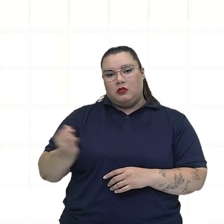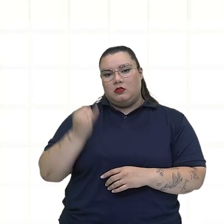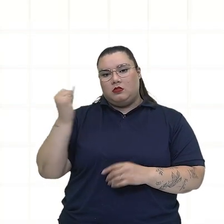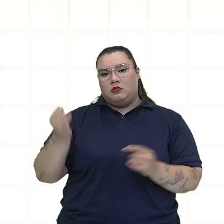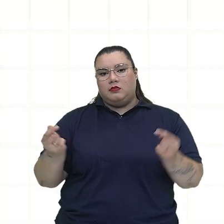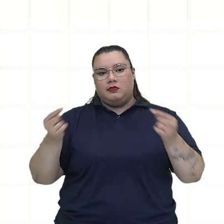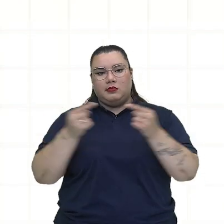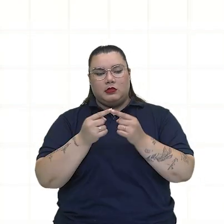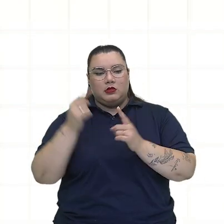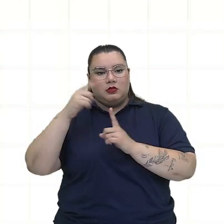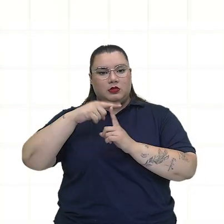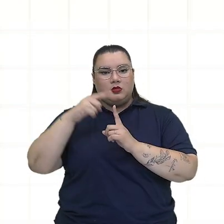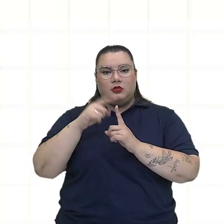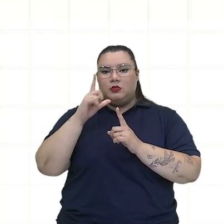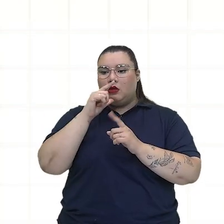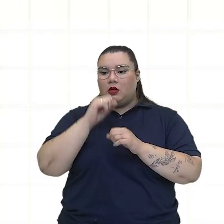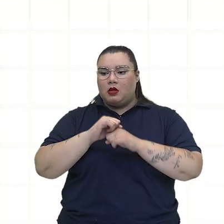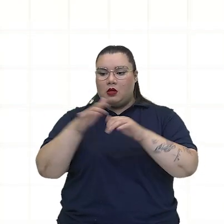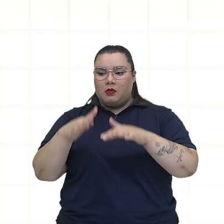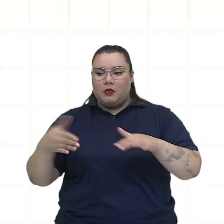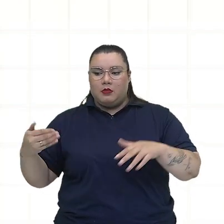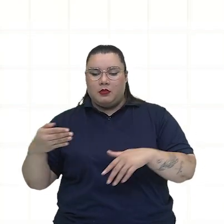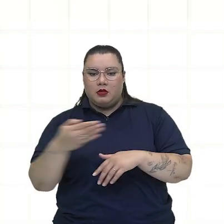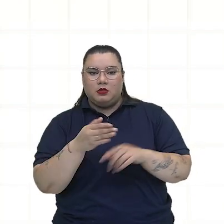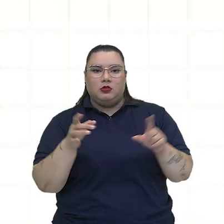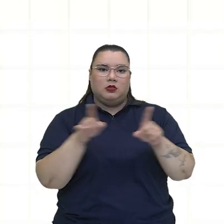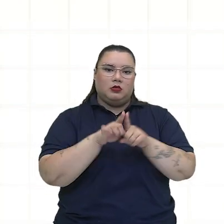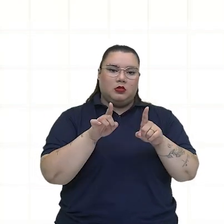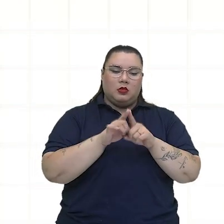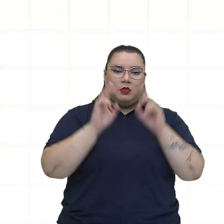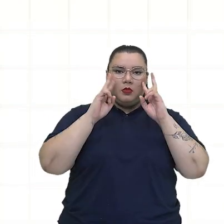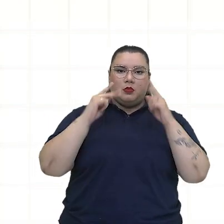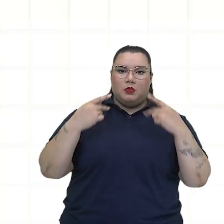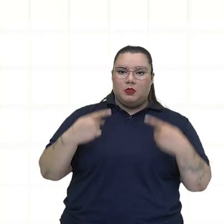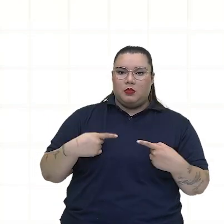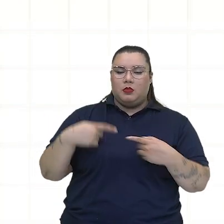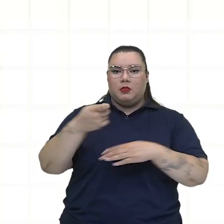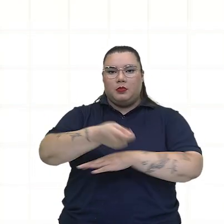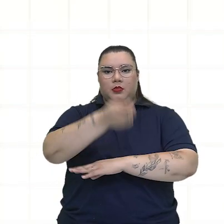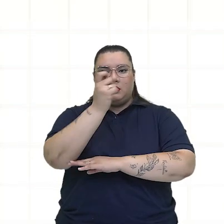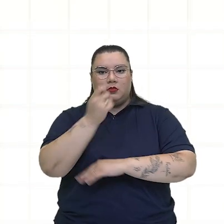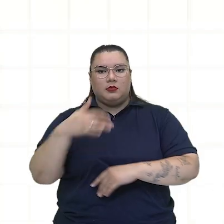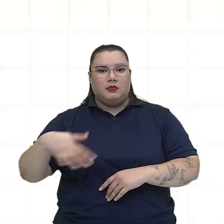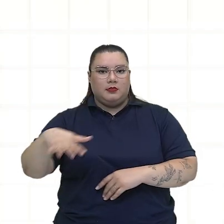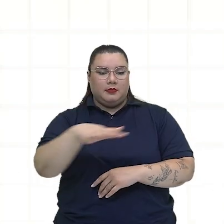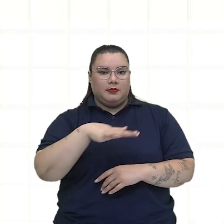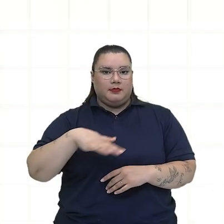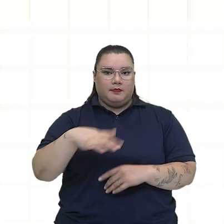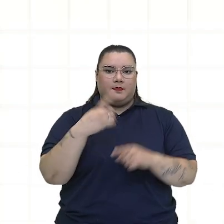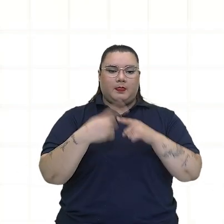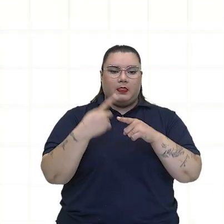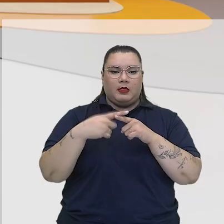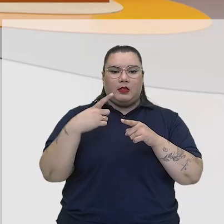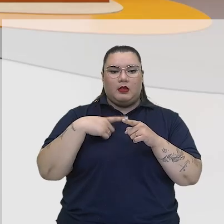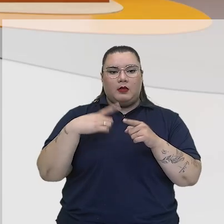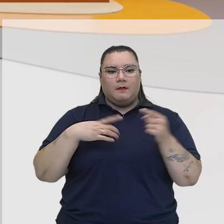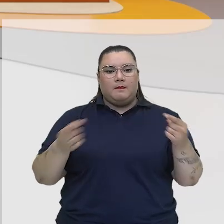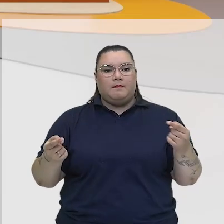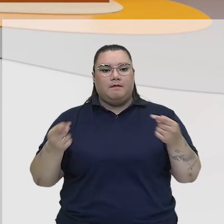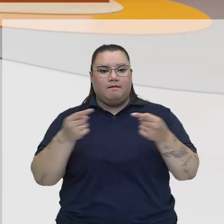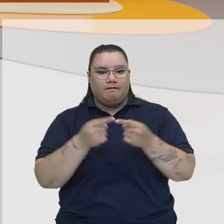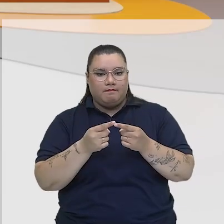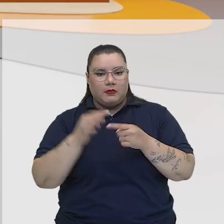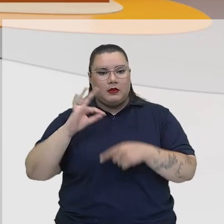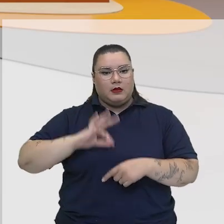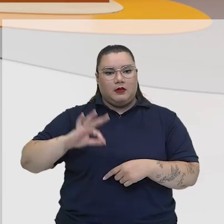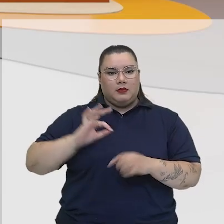para espécies aquáticas, como também para o ser humano, para os pescadores artesanais, porque eles passam a contar com